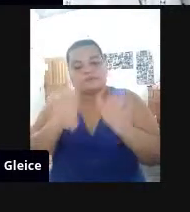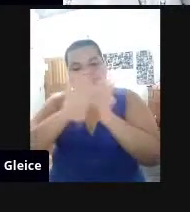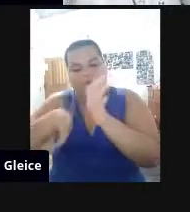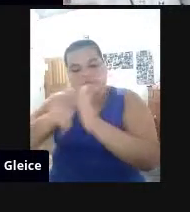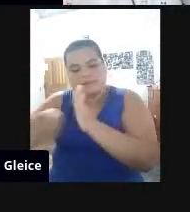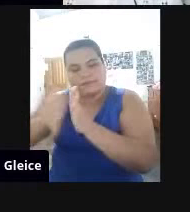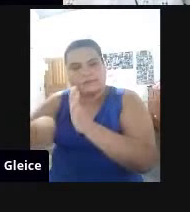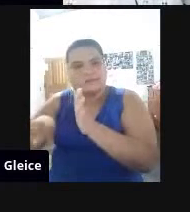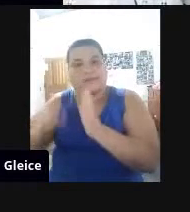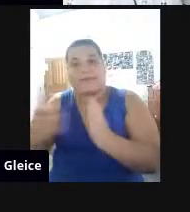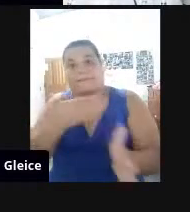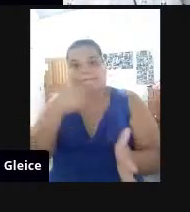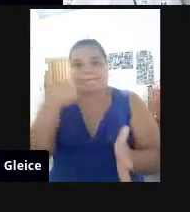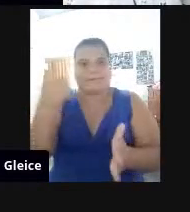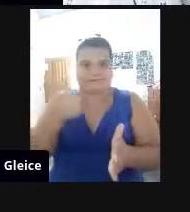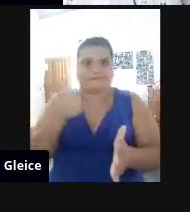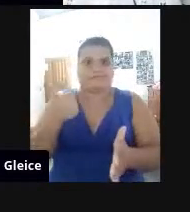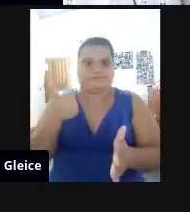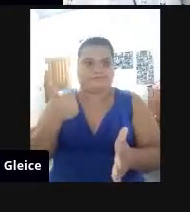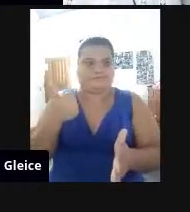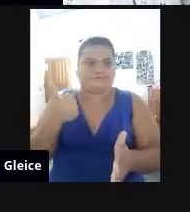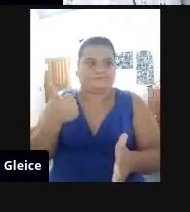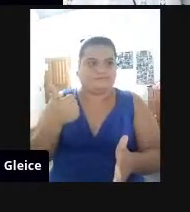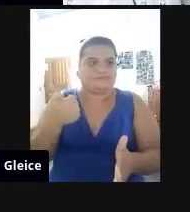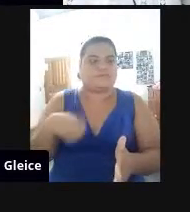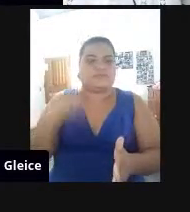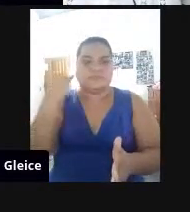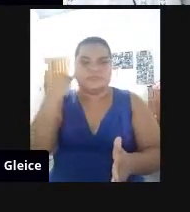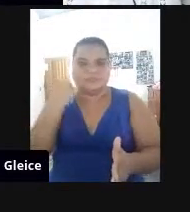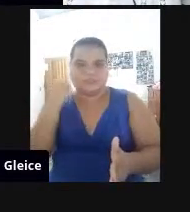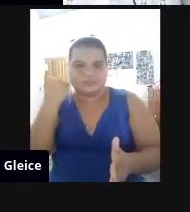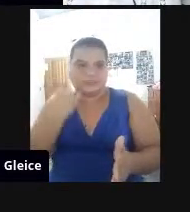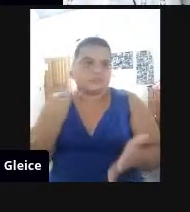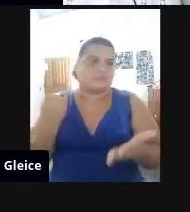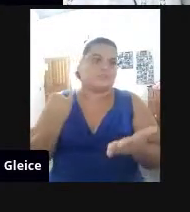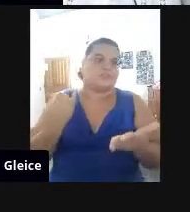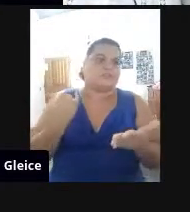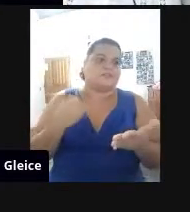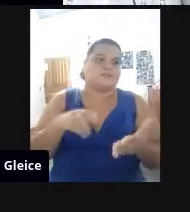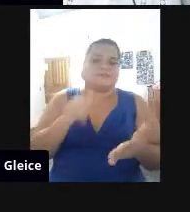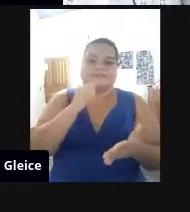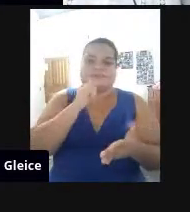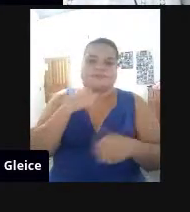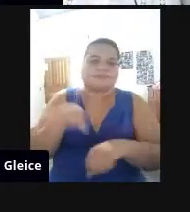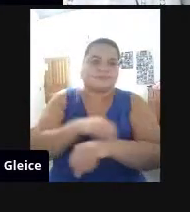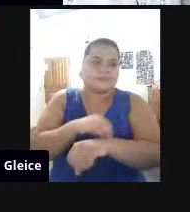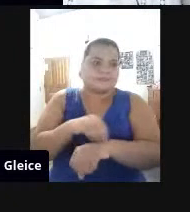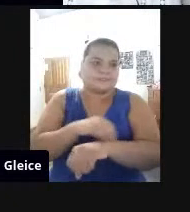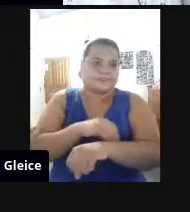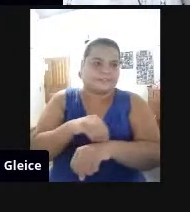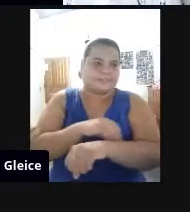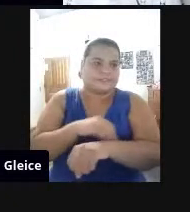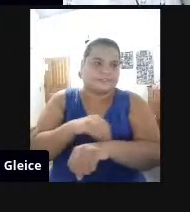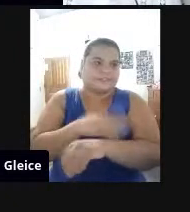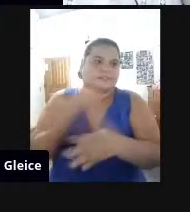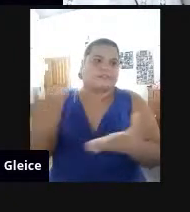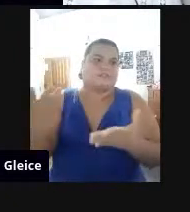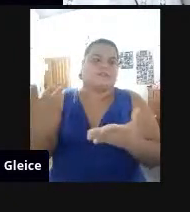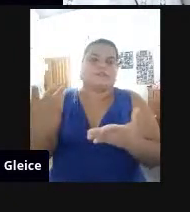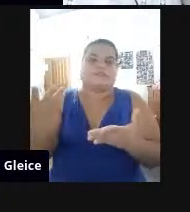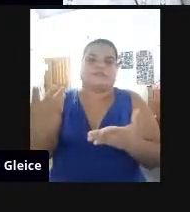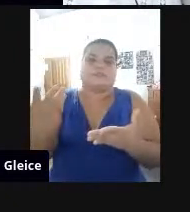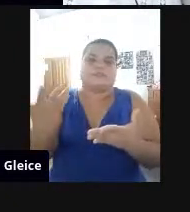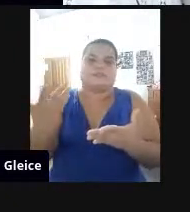E tem também dietas mais específicas, né, para os casos de alergias alimentares. dieta de eliminação e rotação, baixo